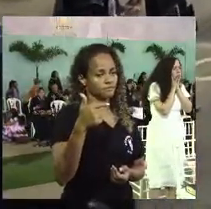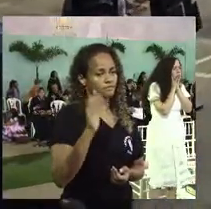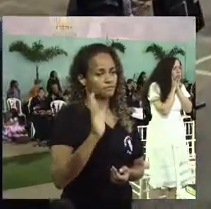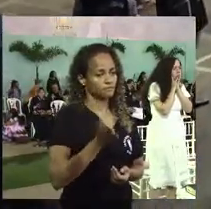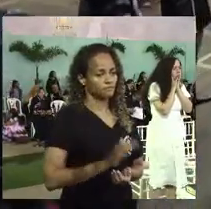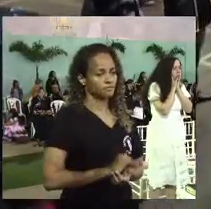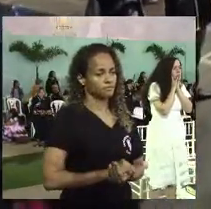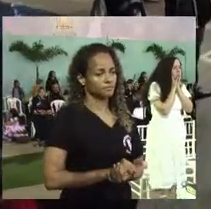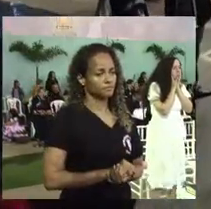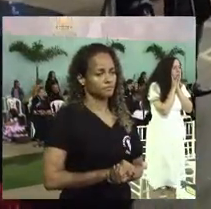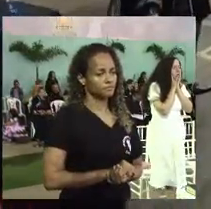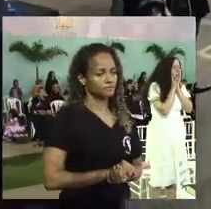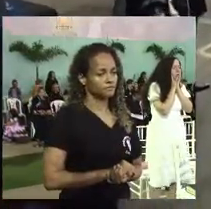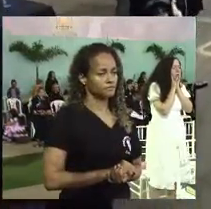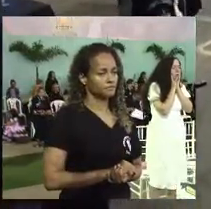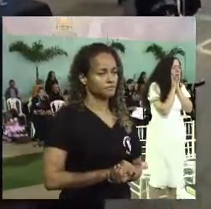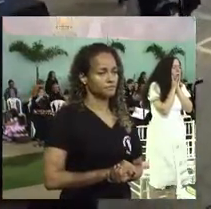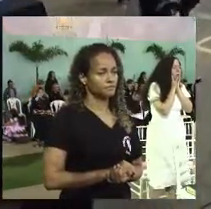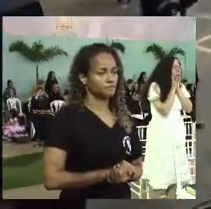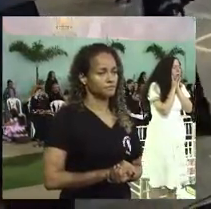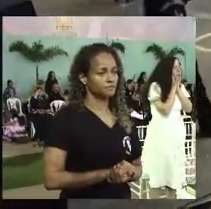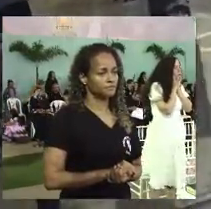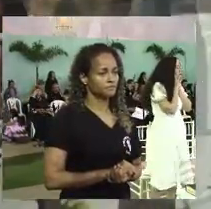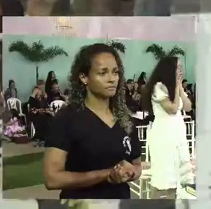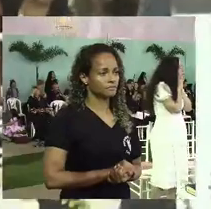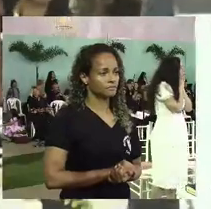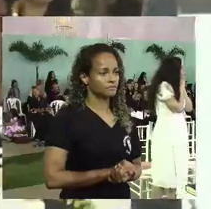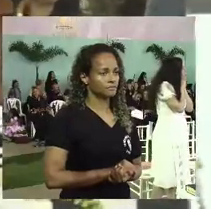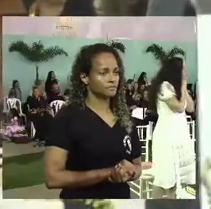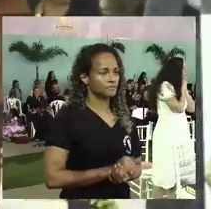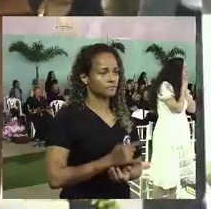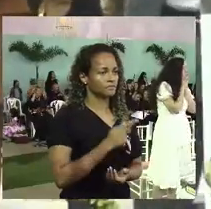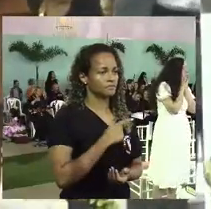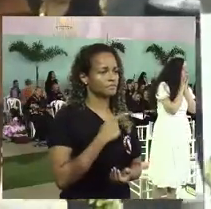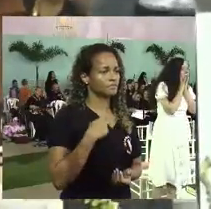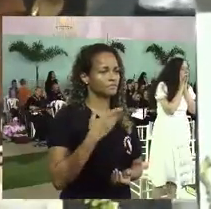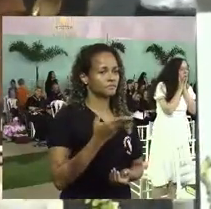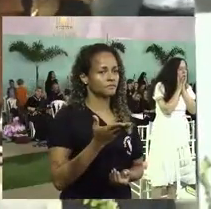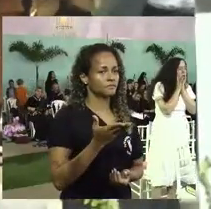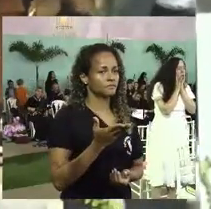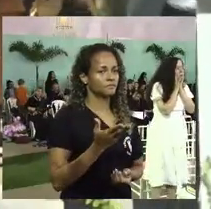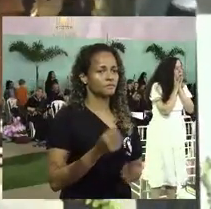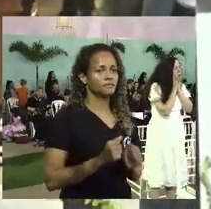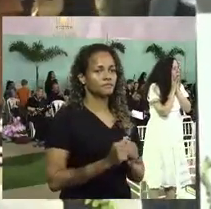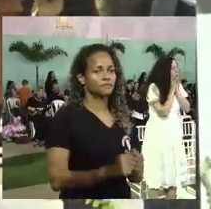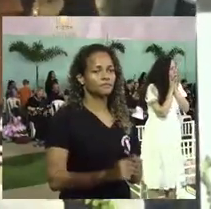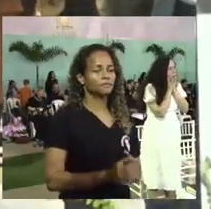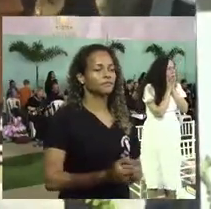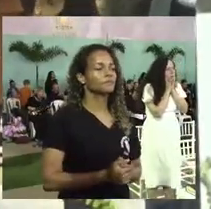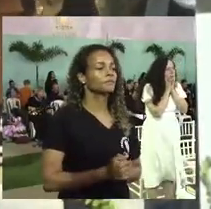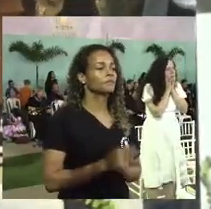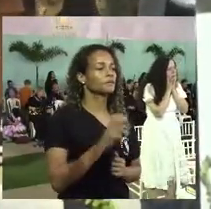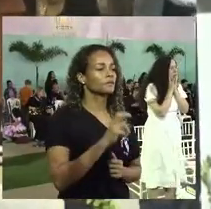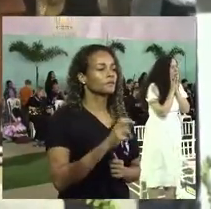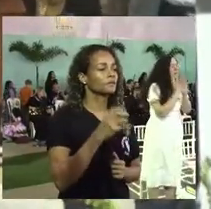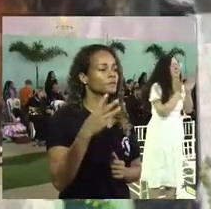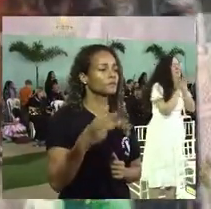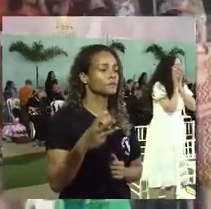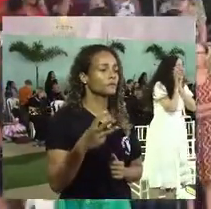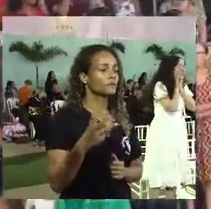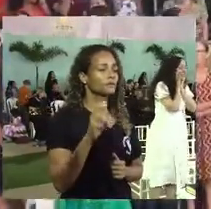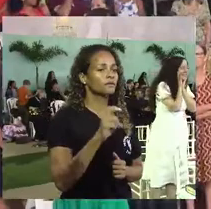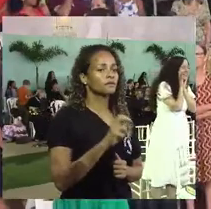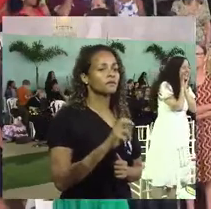Pastor André tá no meio do povo é um apaixonado por almas tá ali chegou ele agora 53 almas para Jesus que